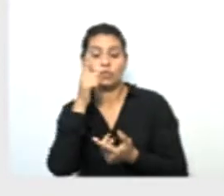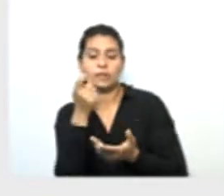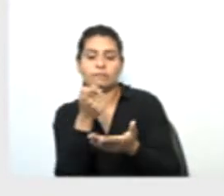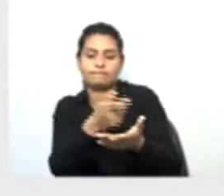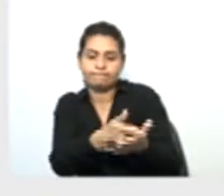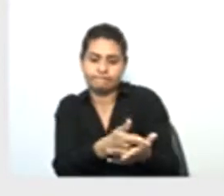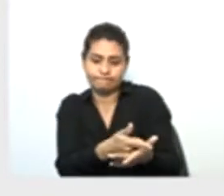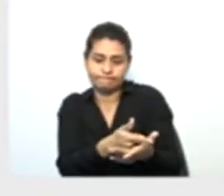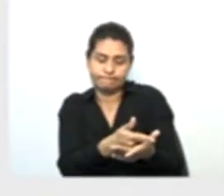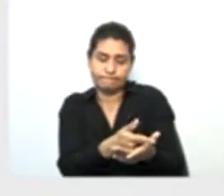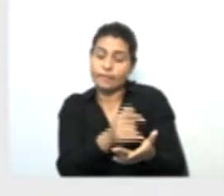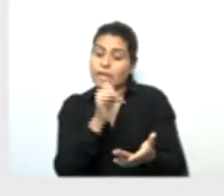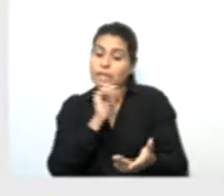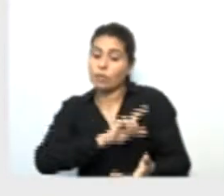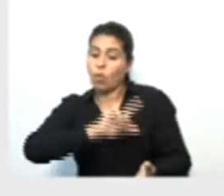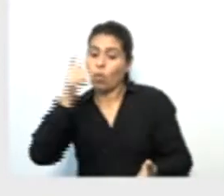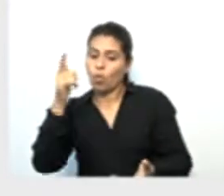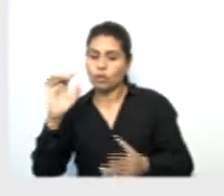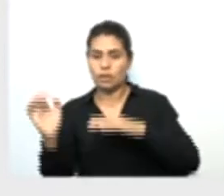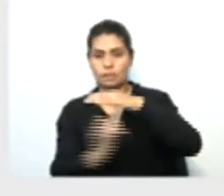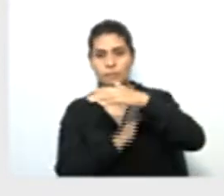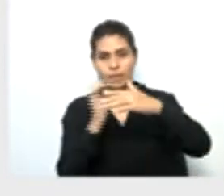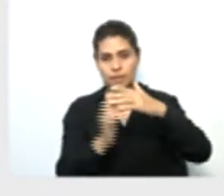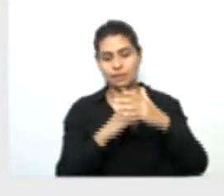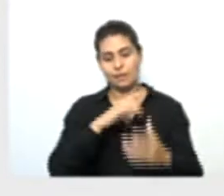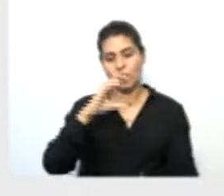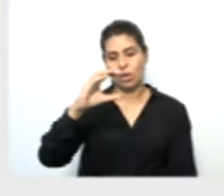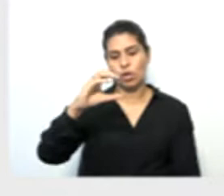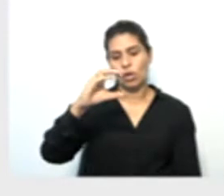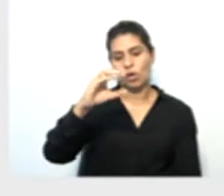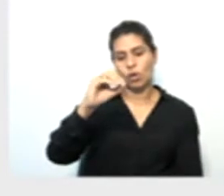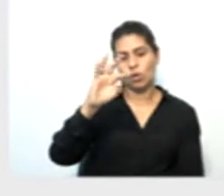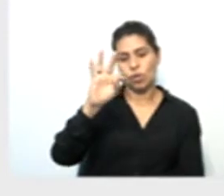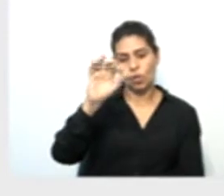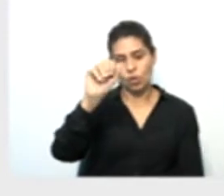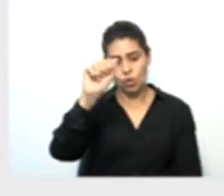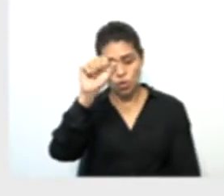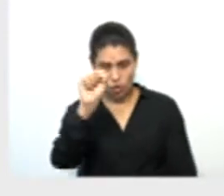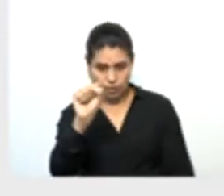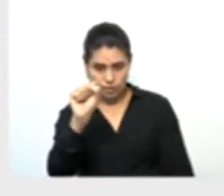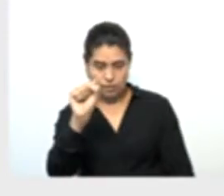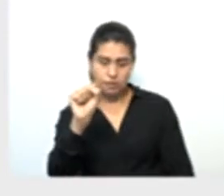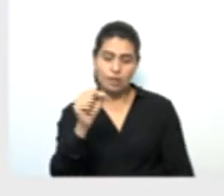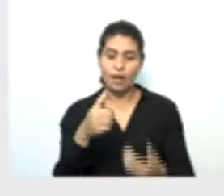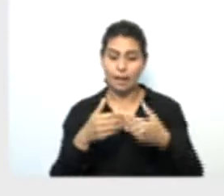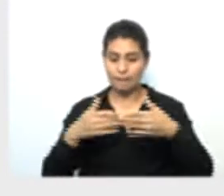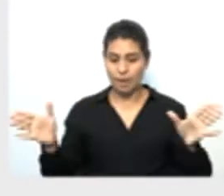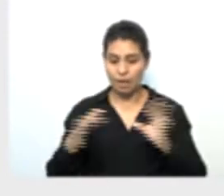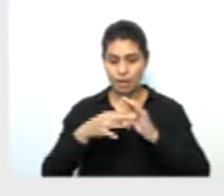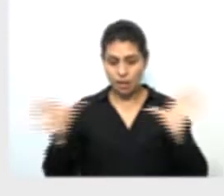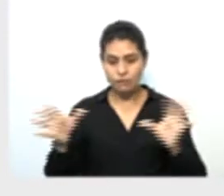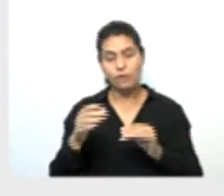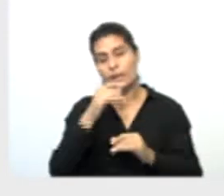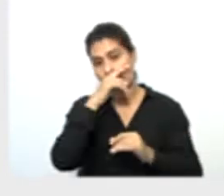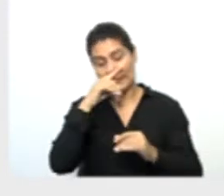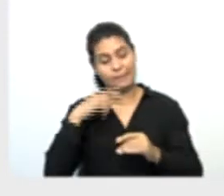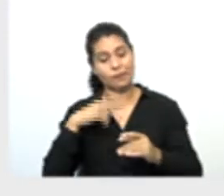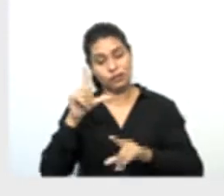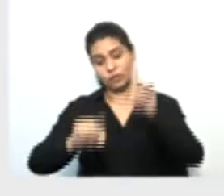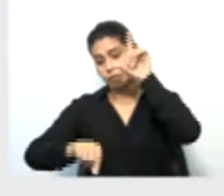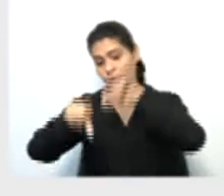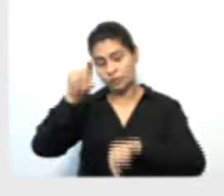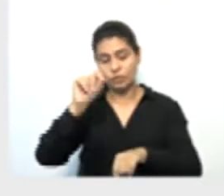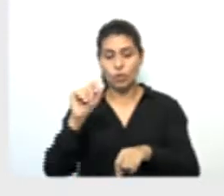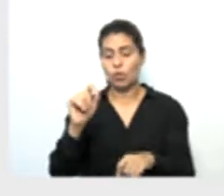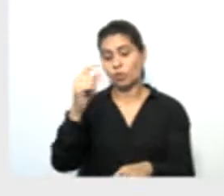É muito diferente, por exemplo, de uma empresa, às vezes, que tem cotas, uma empresa de capital aberto, que pode ter cotas abertas, onde as decisões vão ser